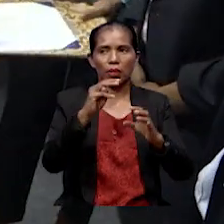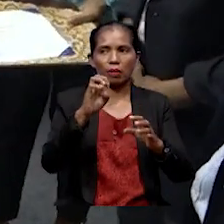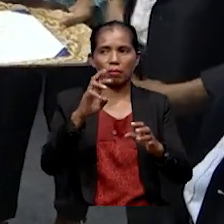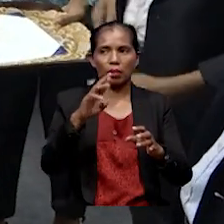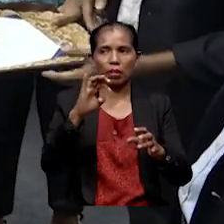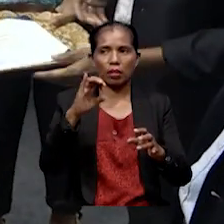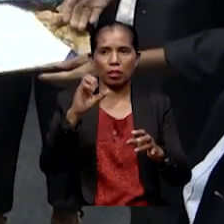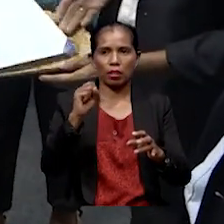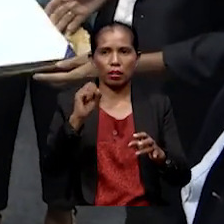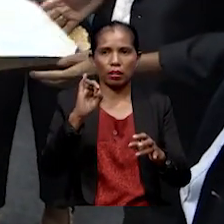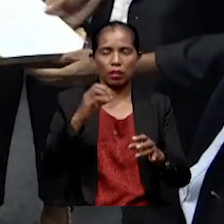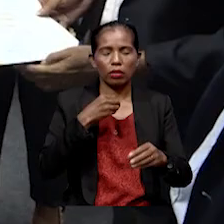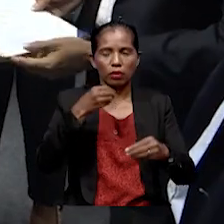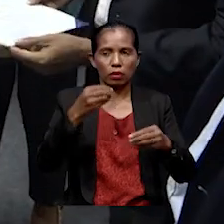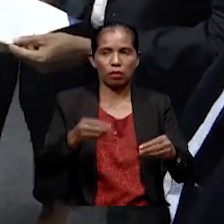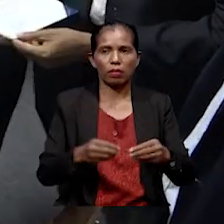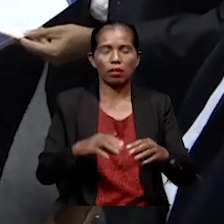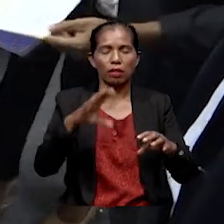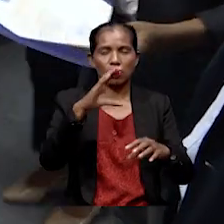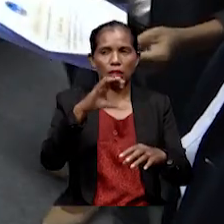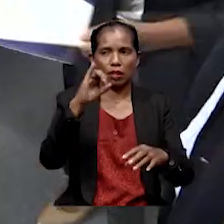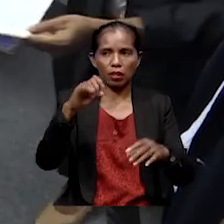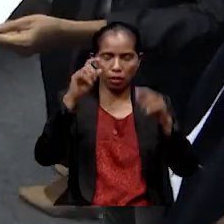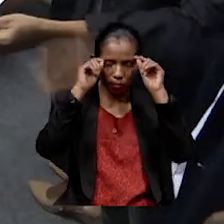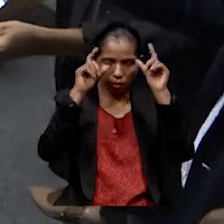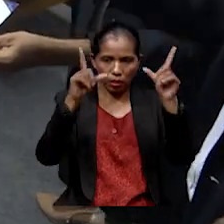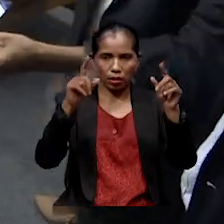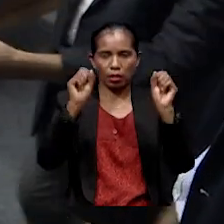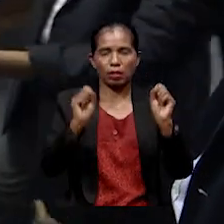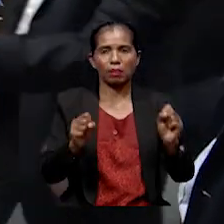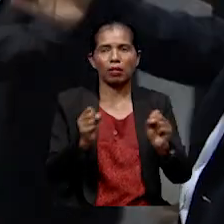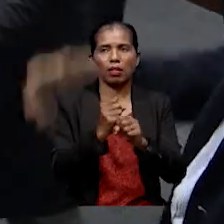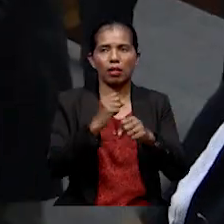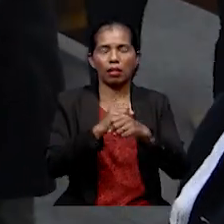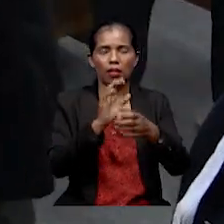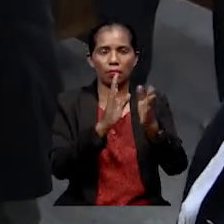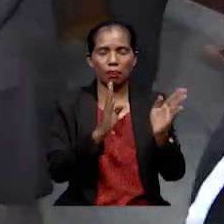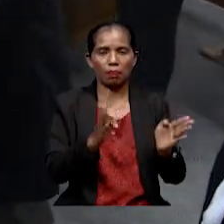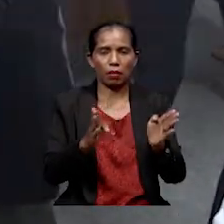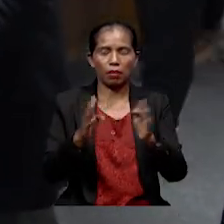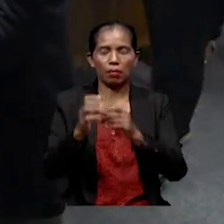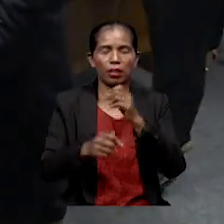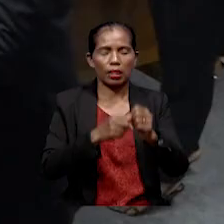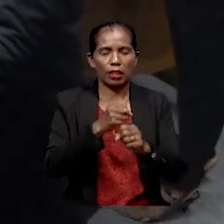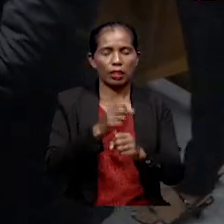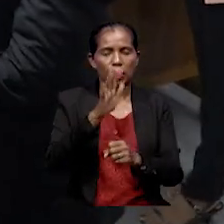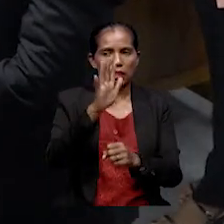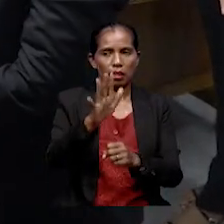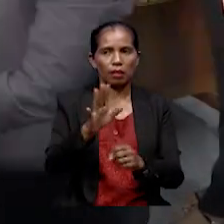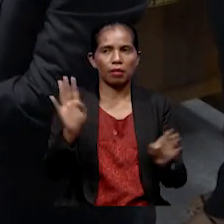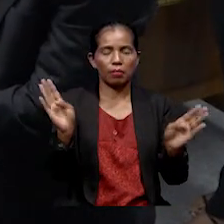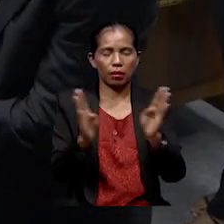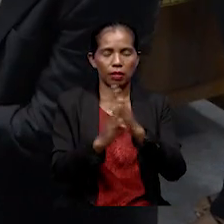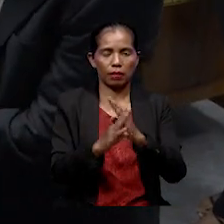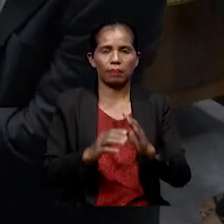Reis Acara congratula Conselho Imprensa Timor-Leste. Tamba bele lança plano estratégico batinan limanian hodisai